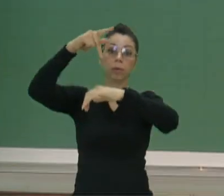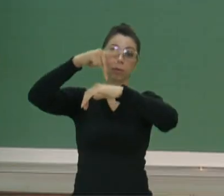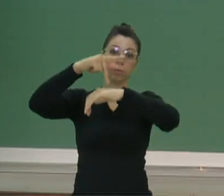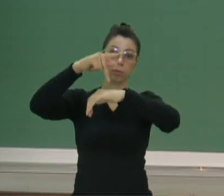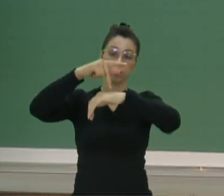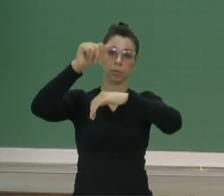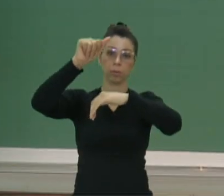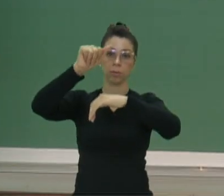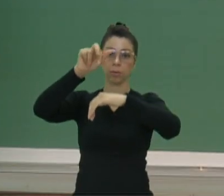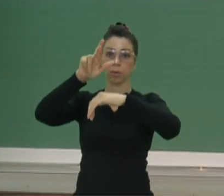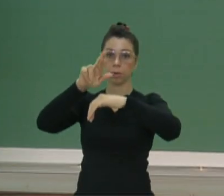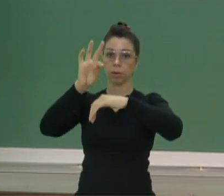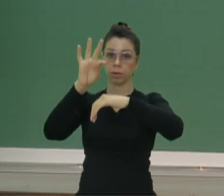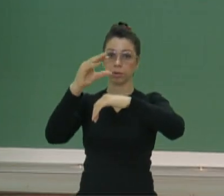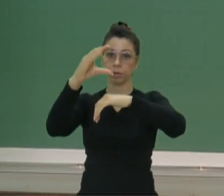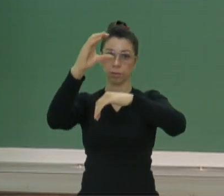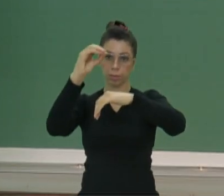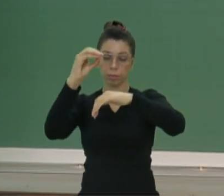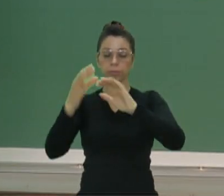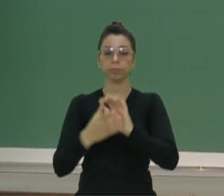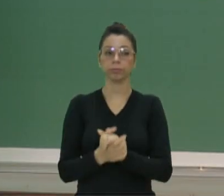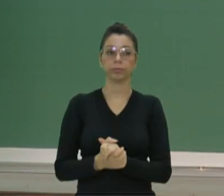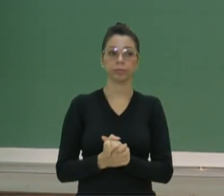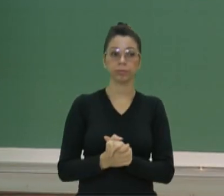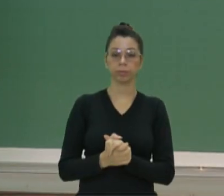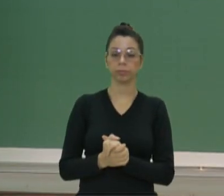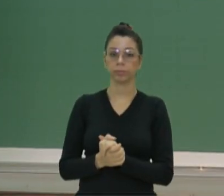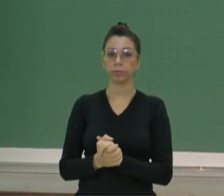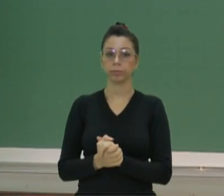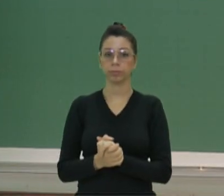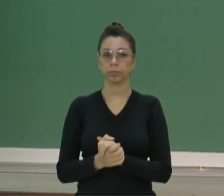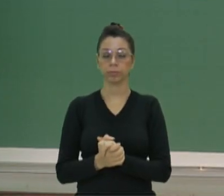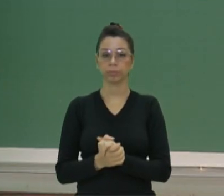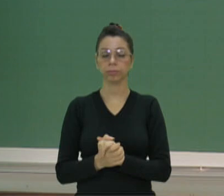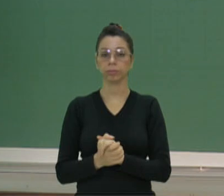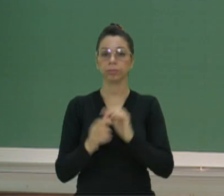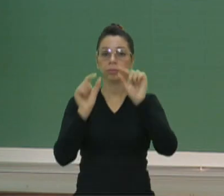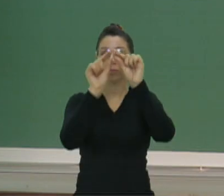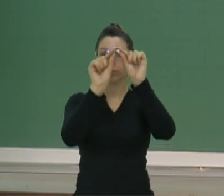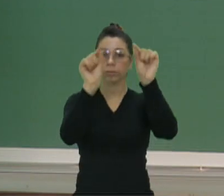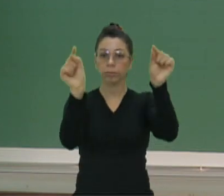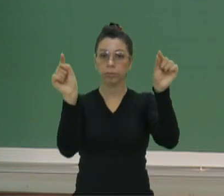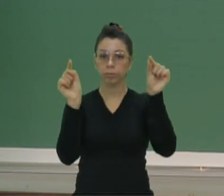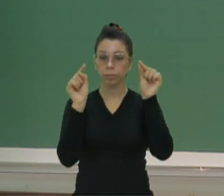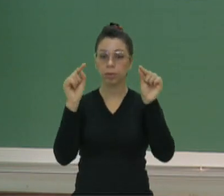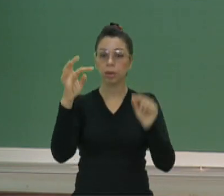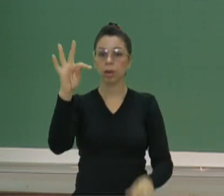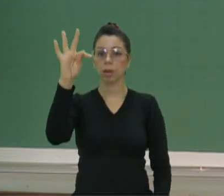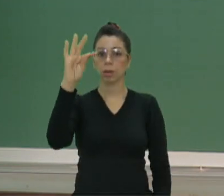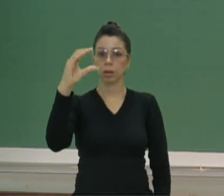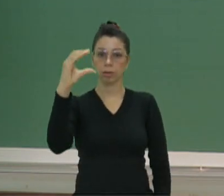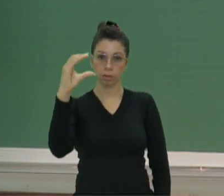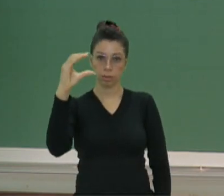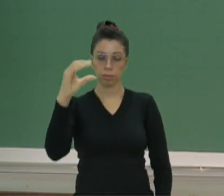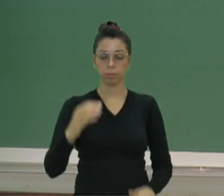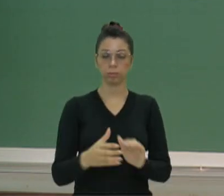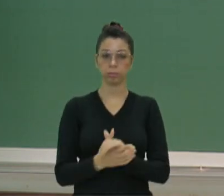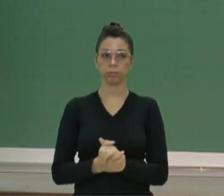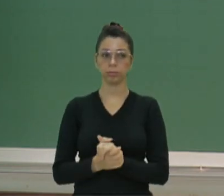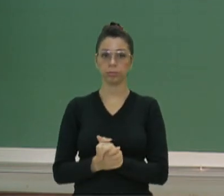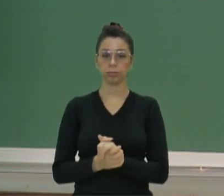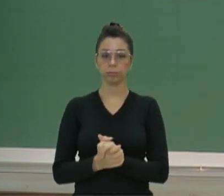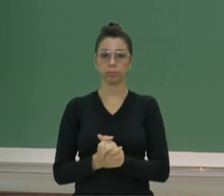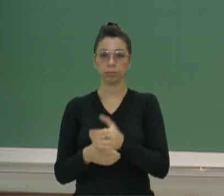Polar Ártico. Depois a próxima linha, pontilhada, vai ser o Trópico de Câncer. Na